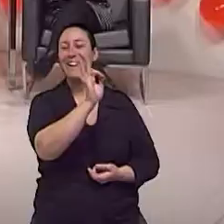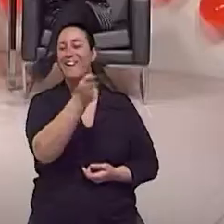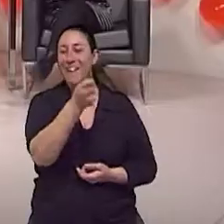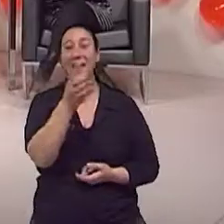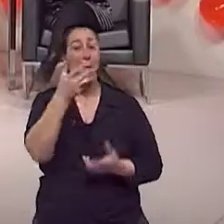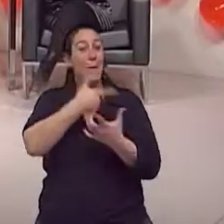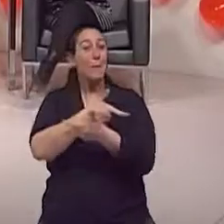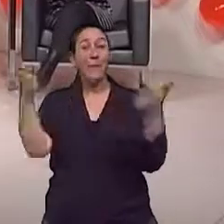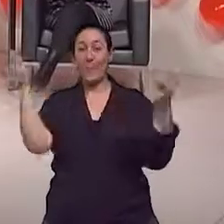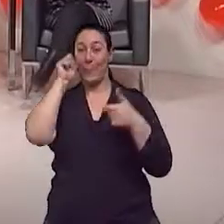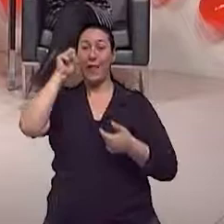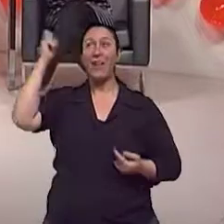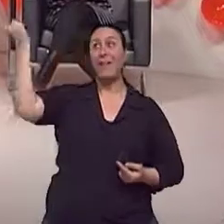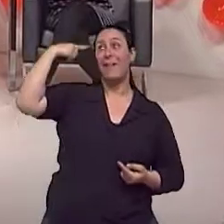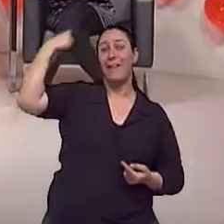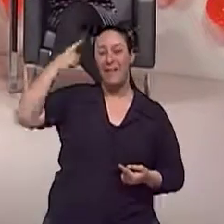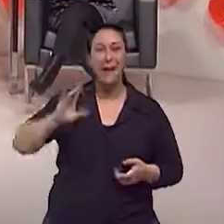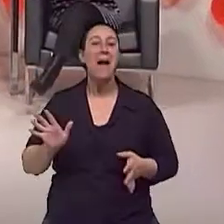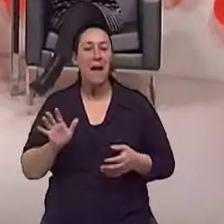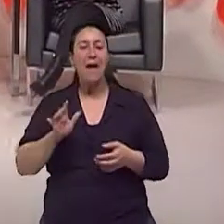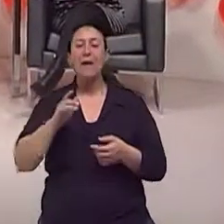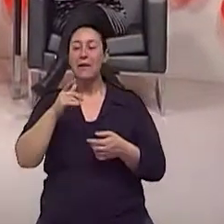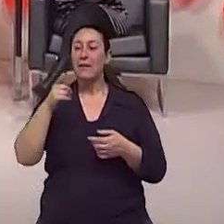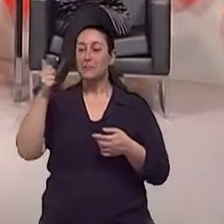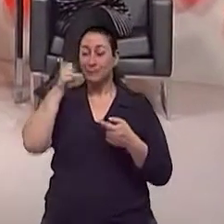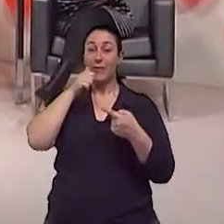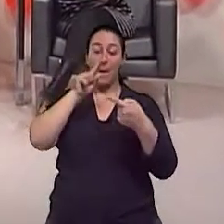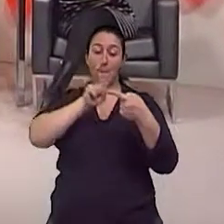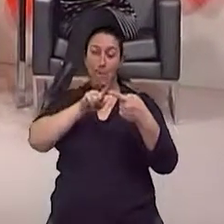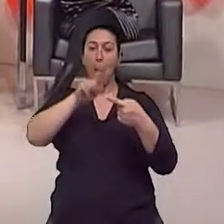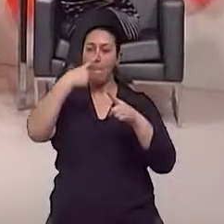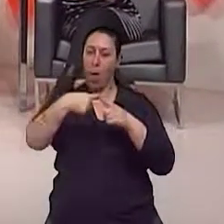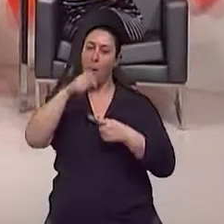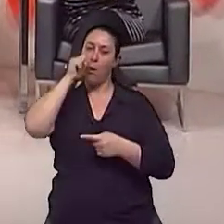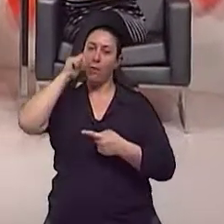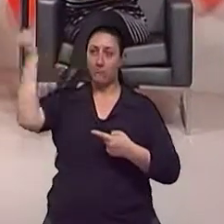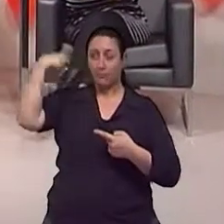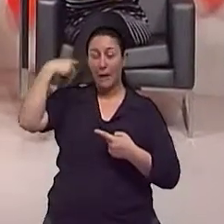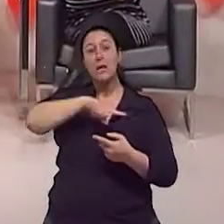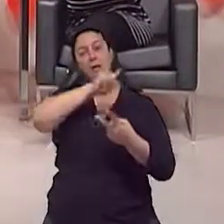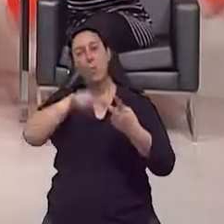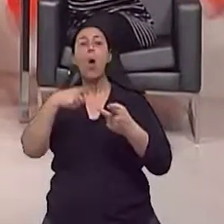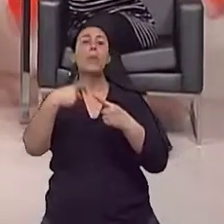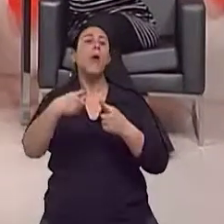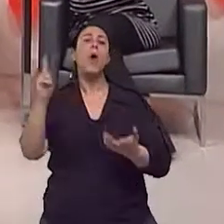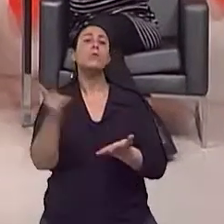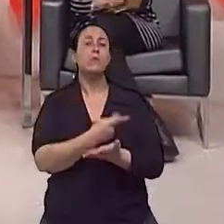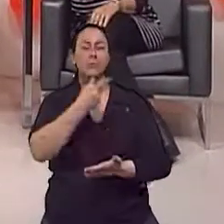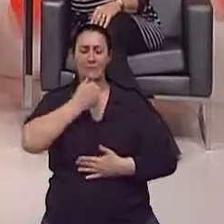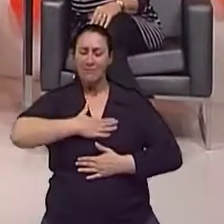grande motivo e o segundo é porque aconteceu alguma coisa grave então eles procuraram médico